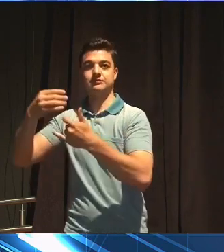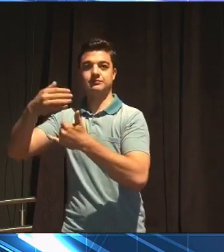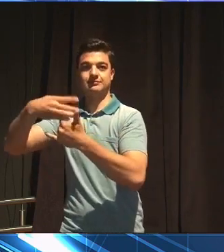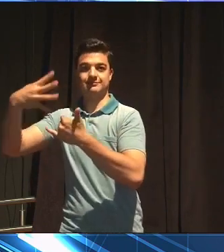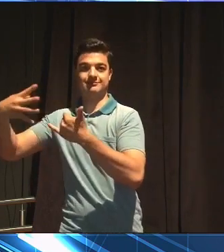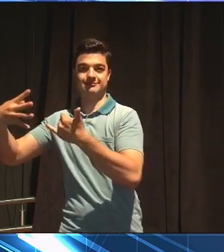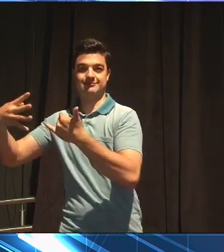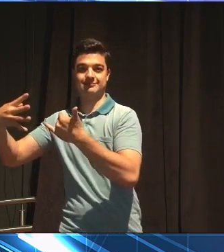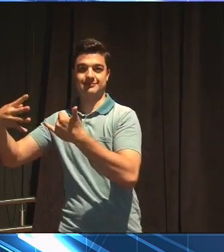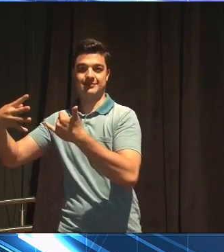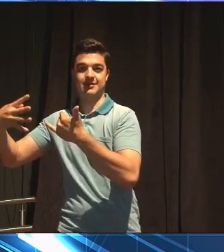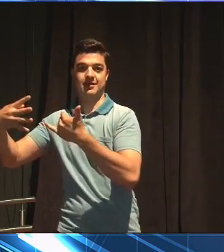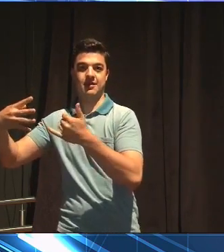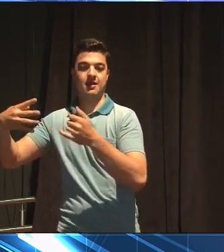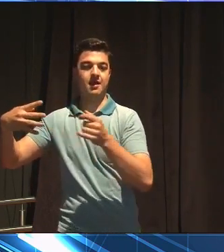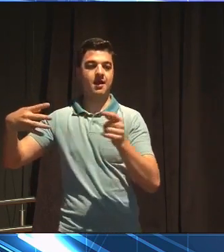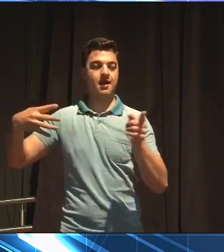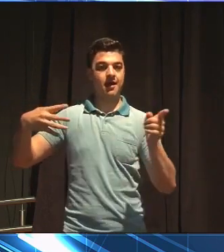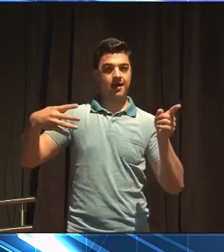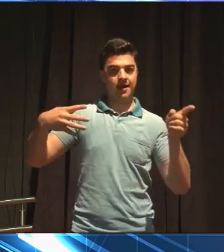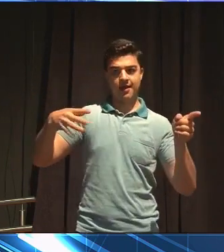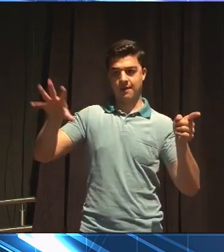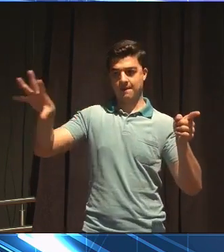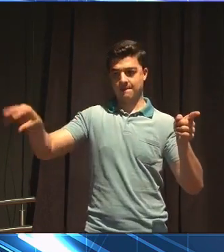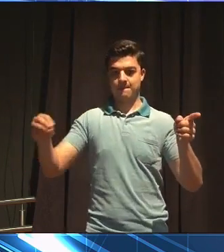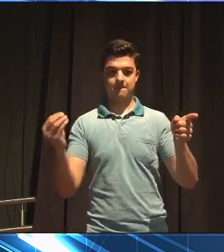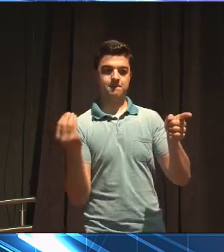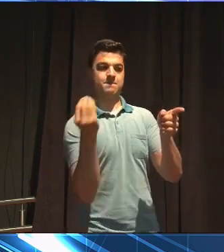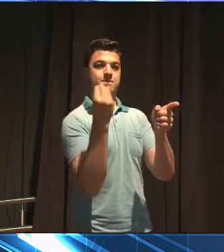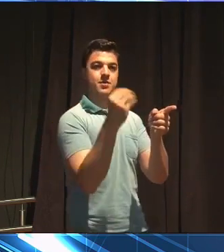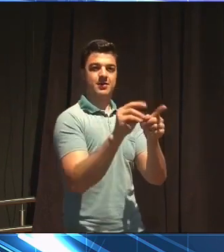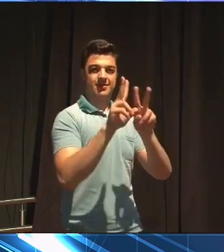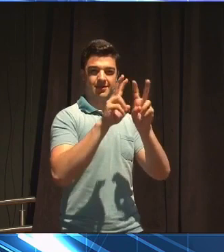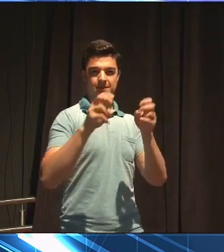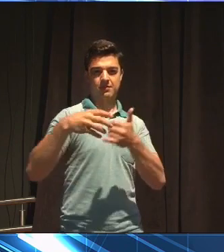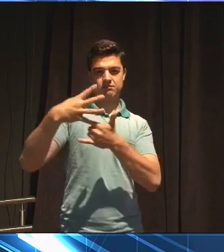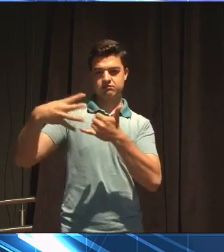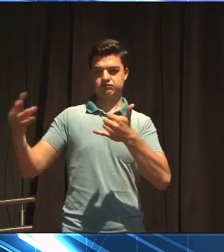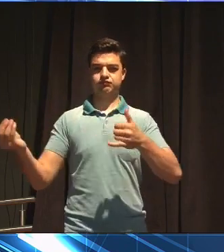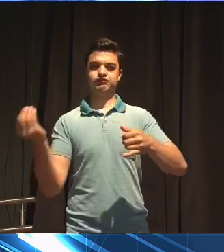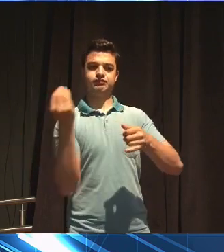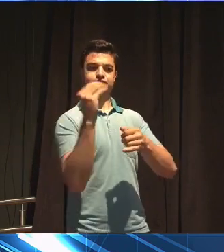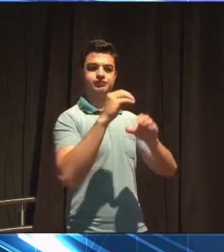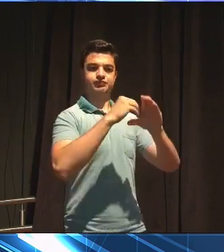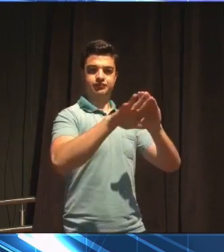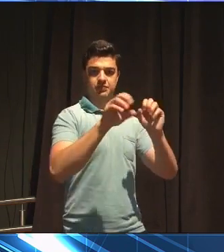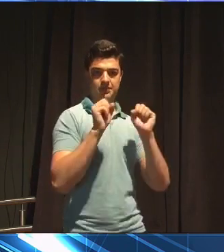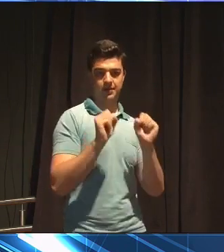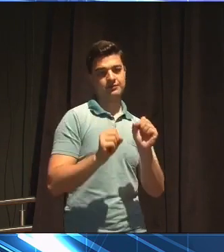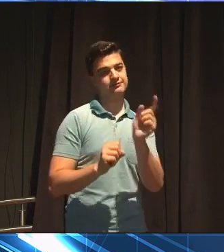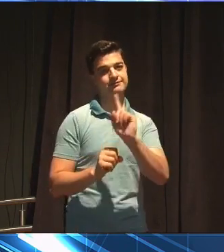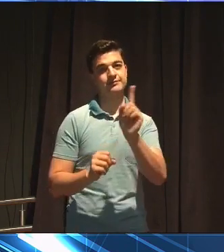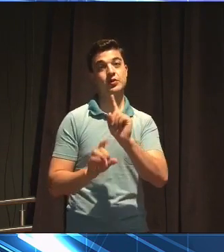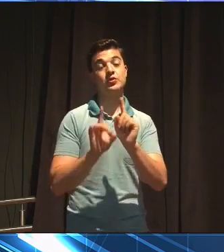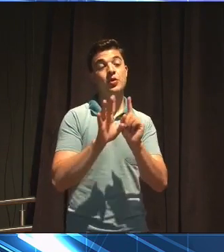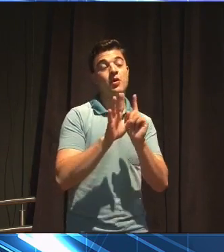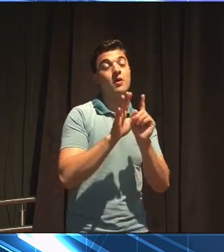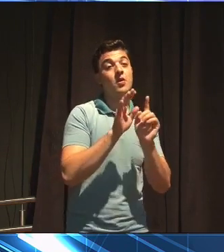Eu só estou cedendo algumas informações que eu previamente cadastrei no Facebook para o Spotify para facilitar a experiência do usuário.